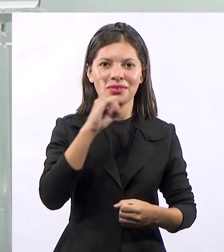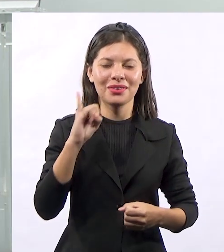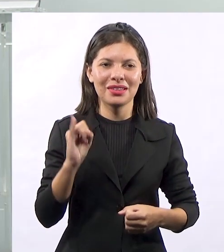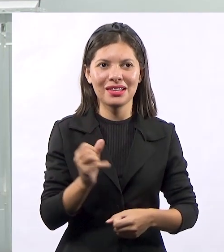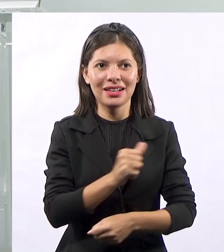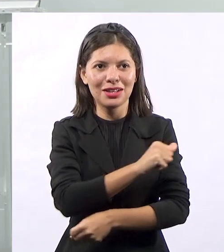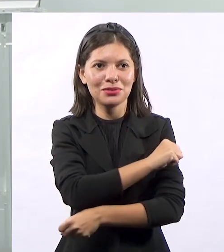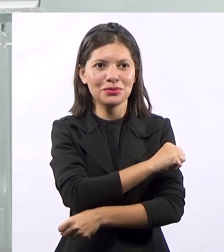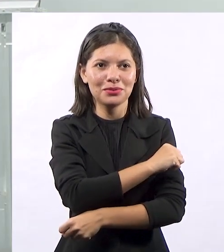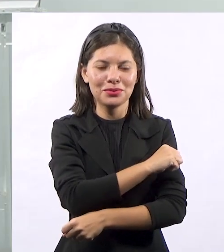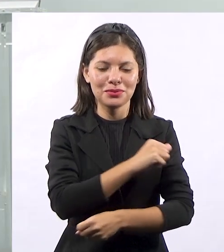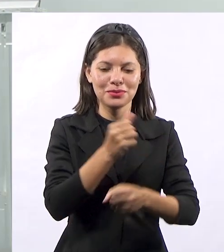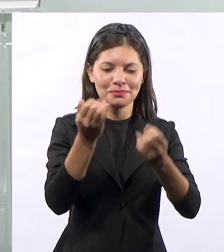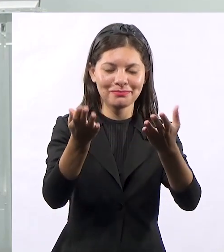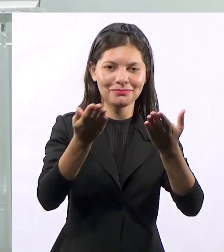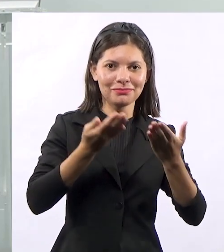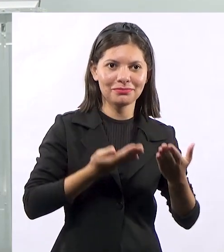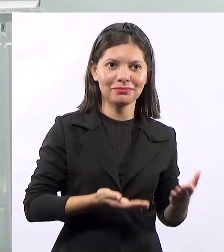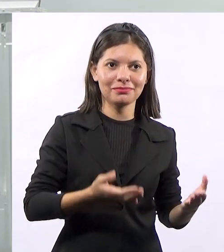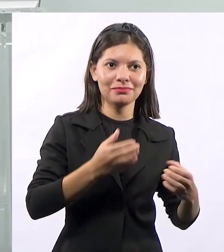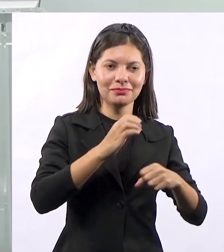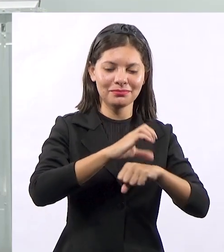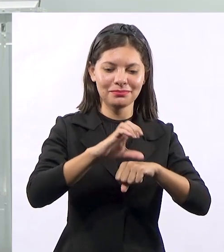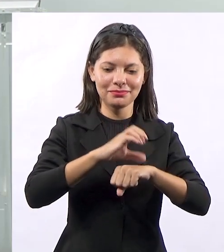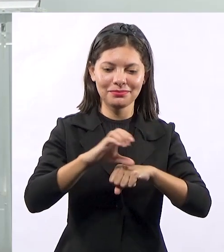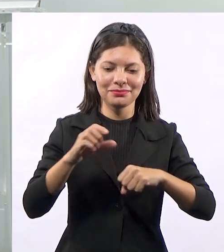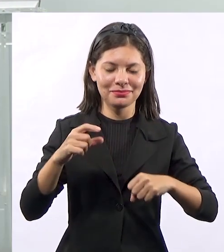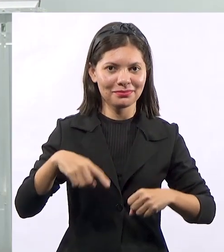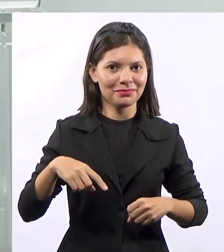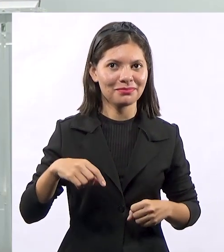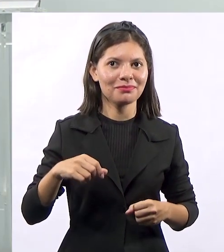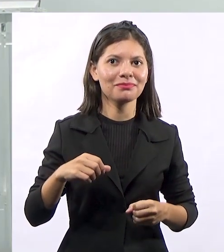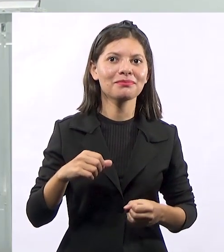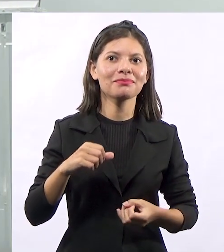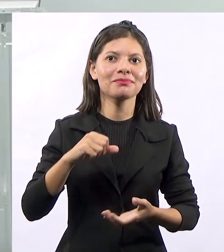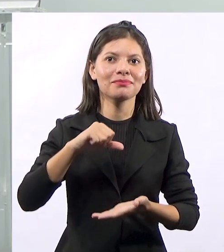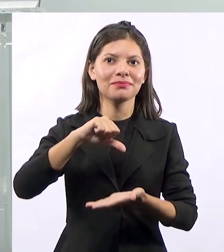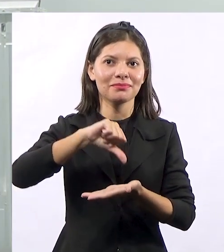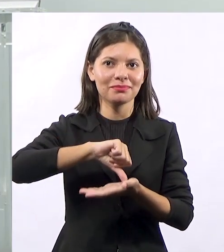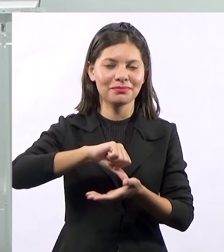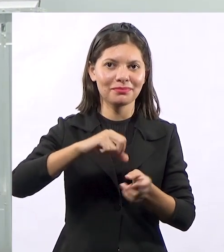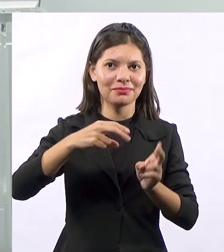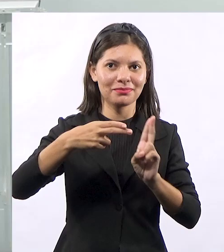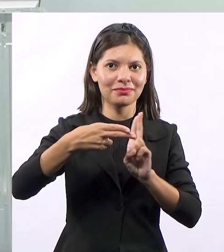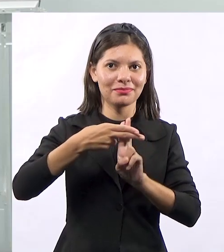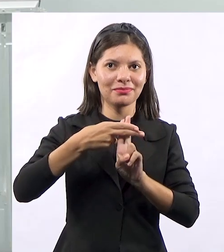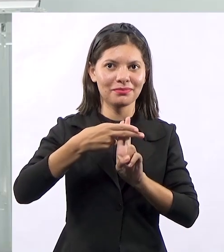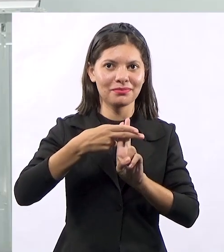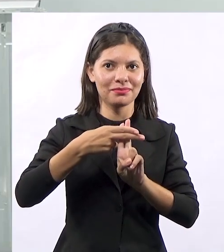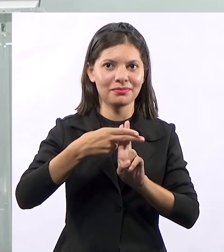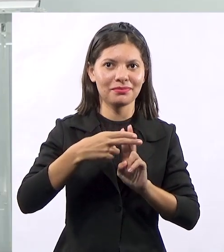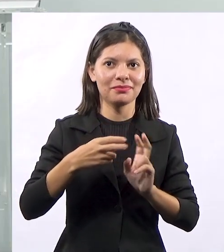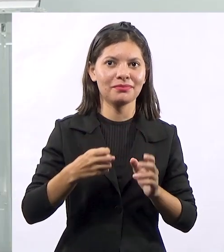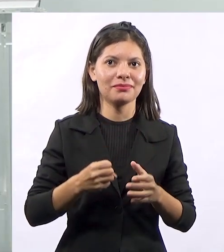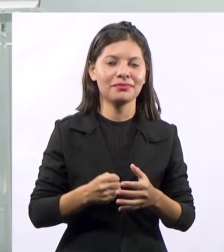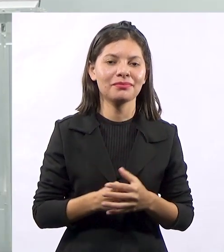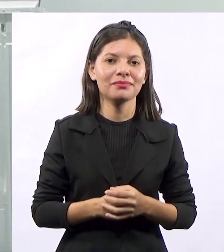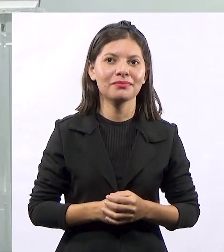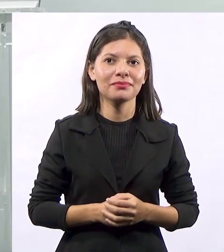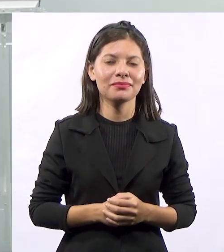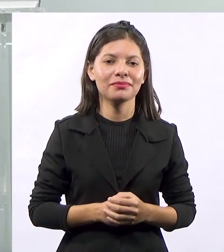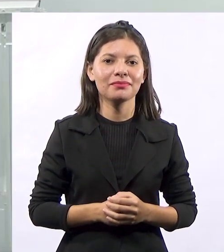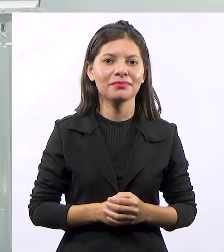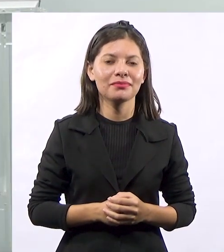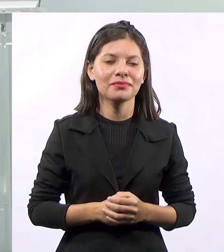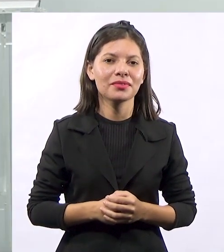Saudações, pessoas! Sejam bem-vindos aos cursos do Instituto Federal de Educação, Ciência e Tecnologia de Rondônia, o IFRO,